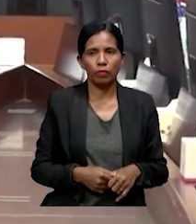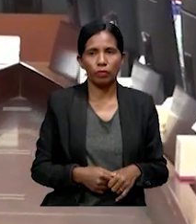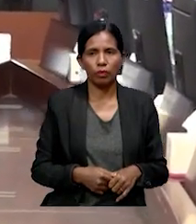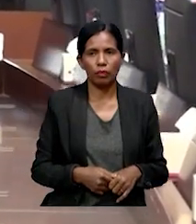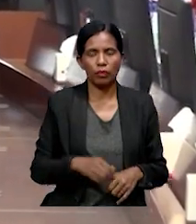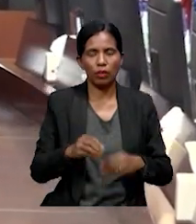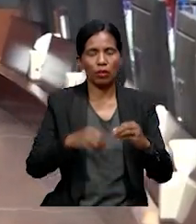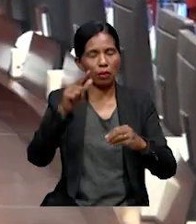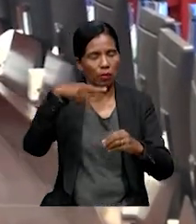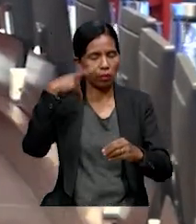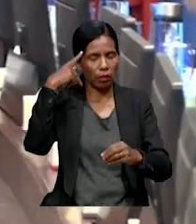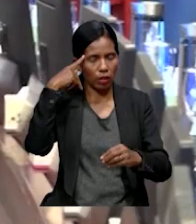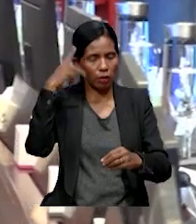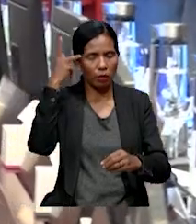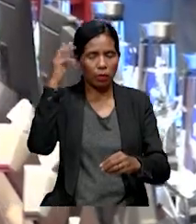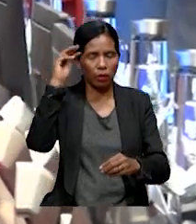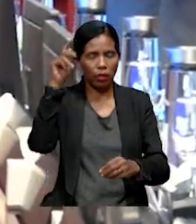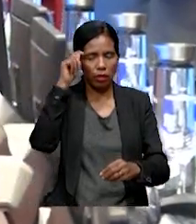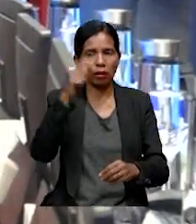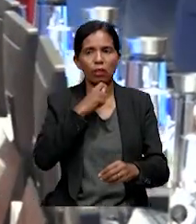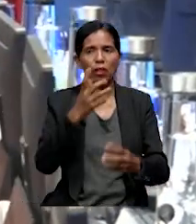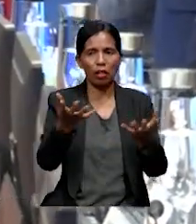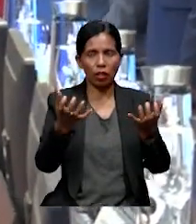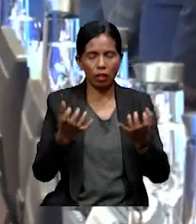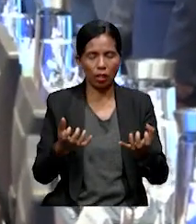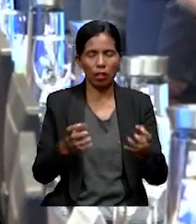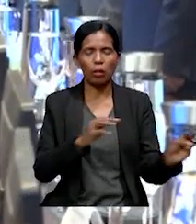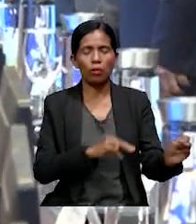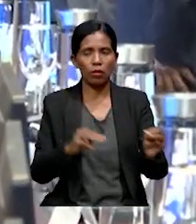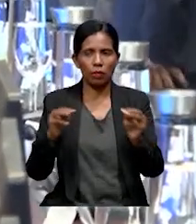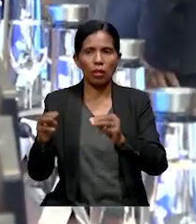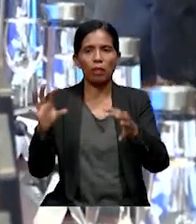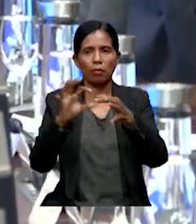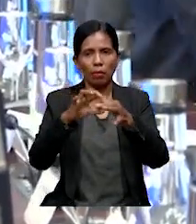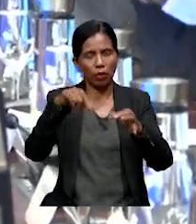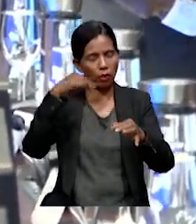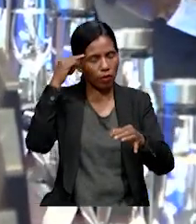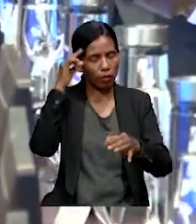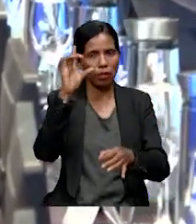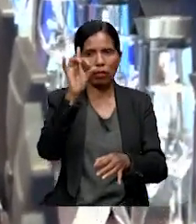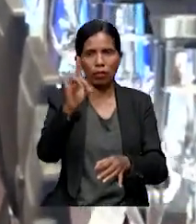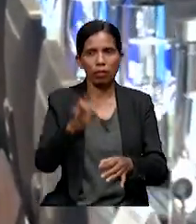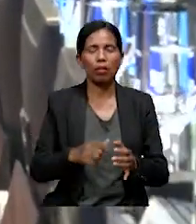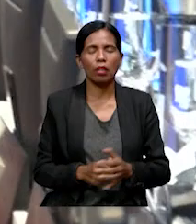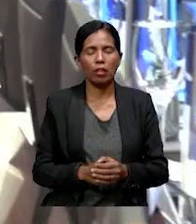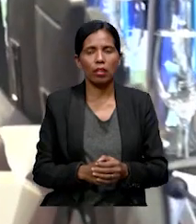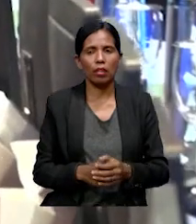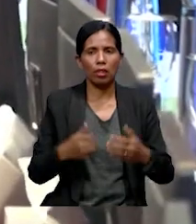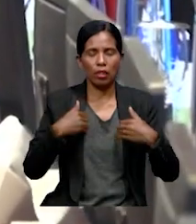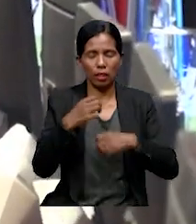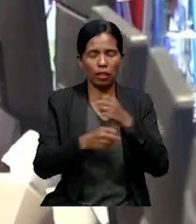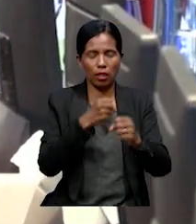Relaciona política primeiro-ministro Tauro Matanruak, Nebeha Kara, Kalo Remodelação, ba membro governo da UALO e a mandato rela de